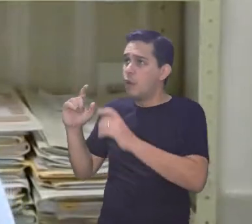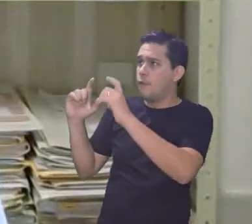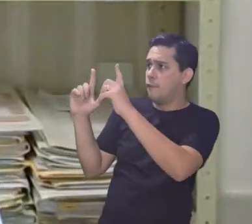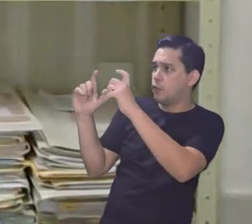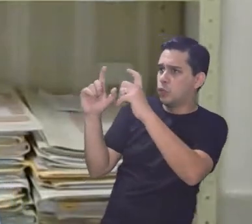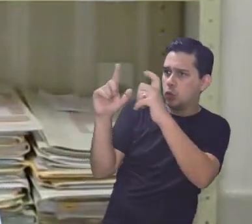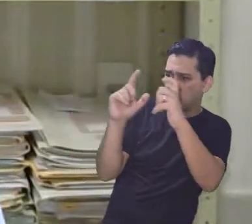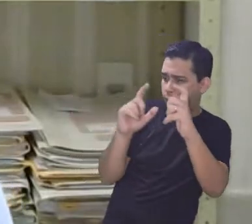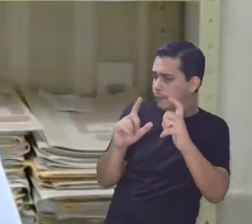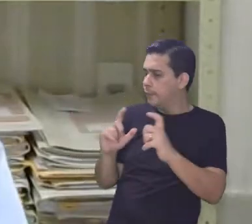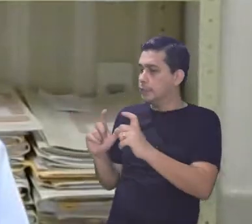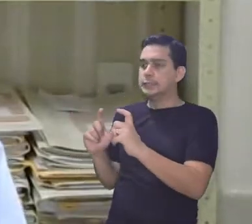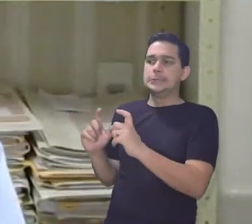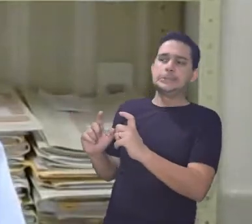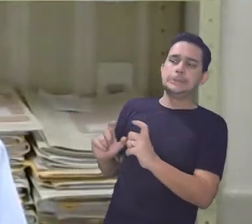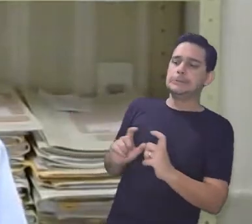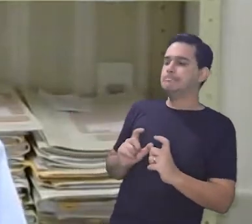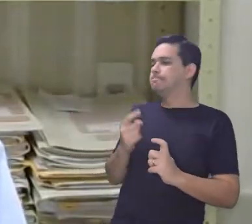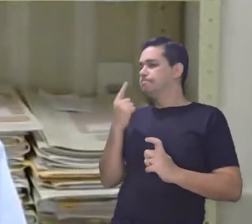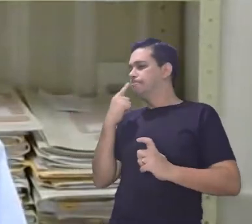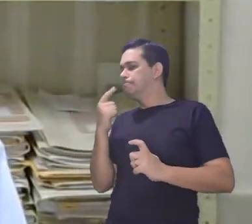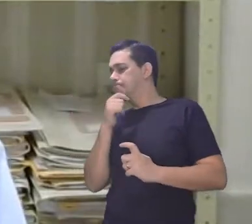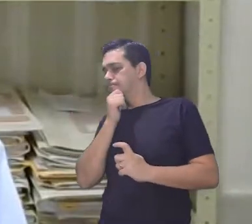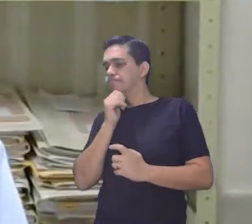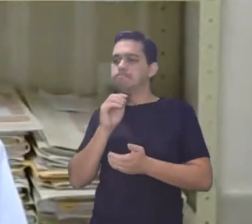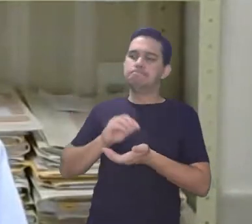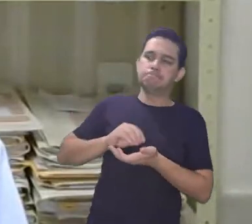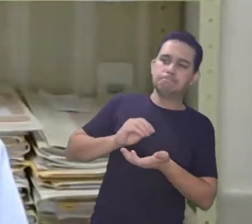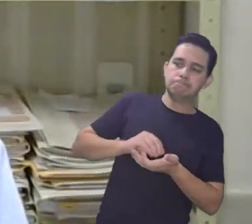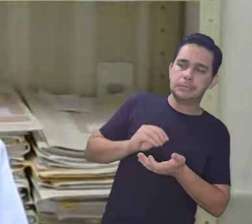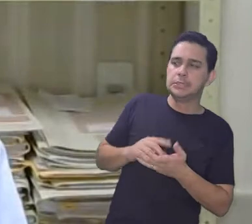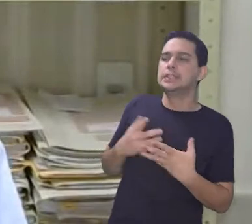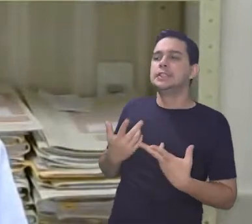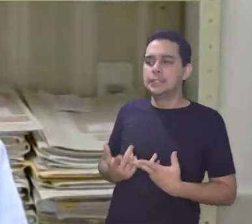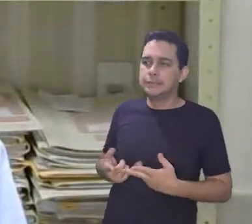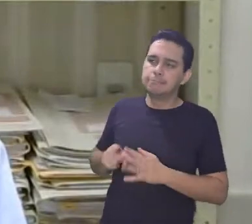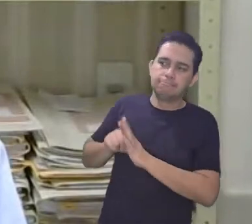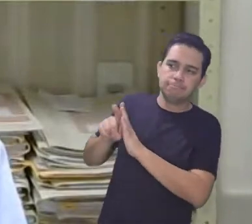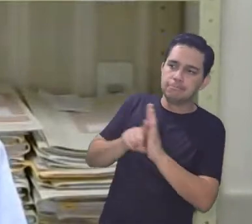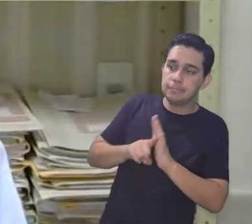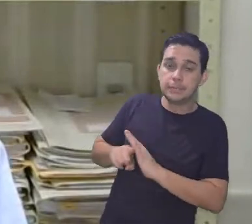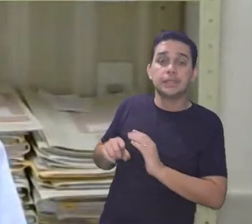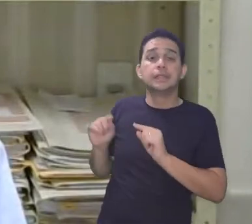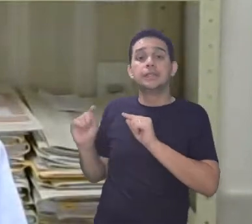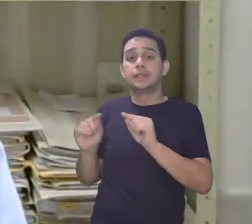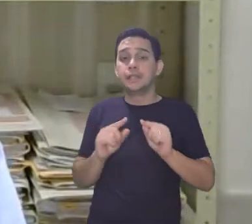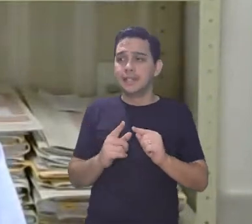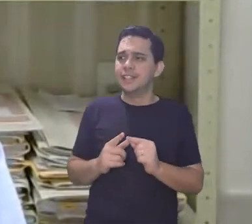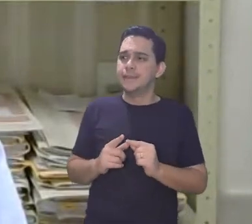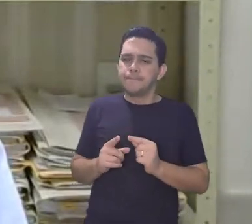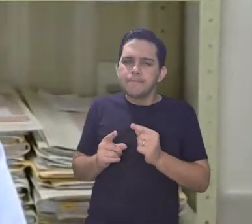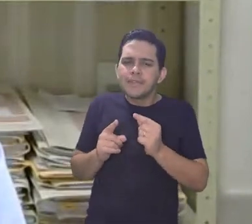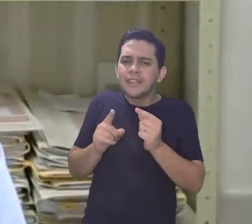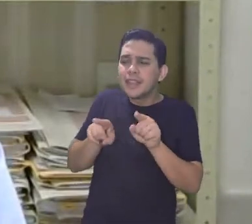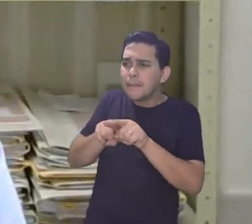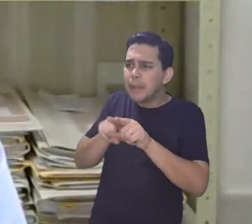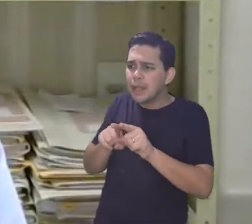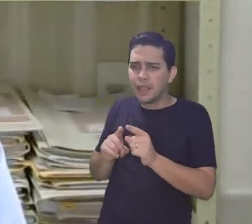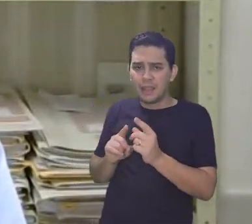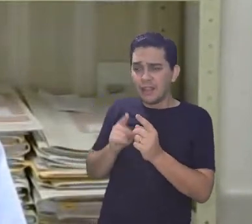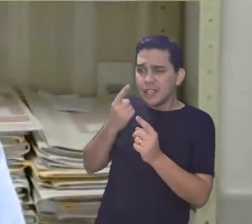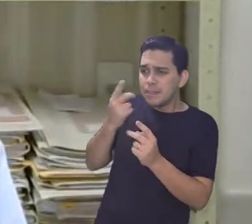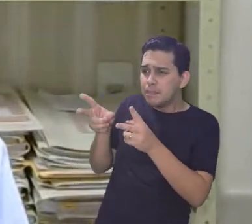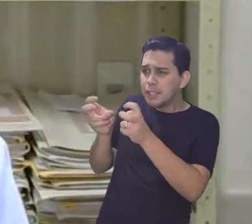a assistente social visitou, que além de verificar a questão do local, também viu a questão do serviço, dentro da